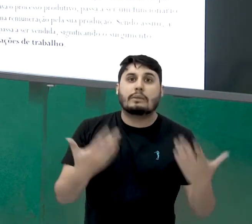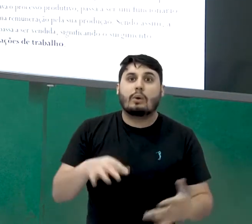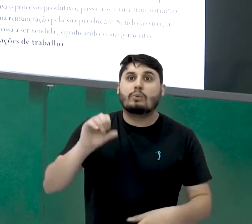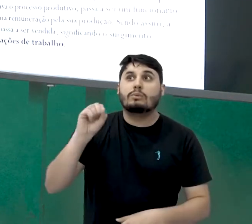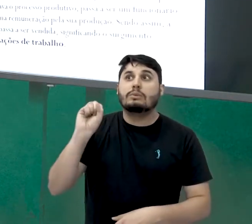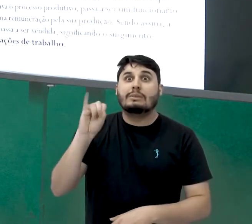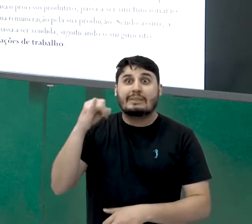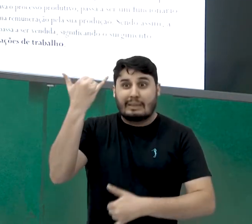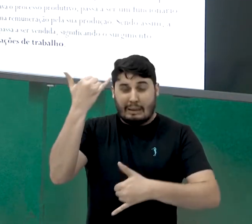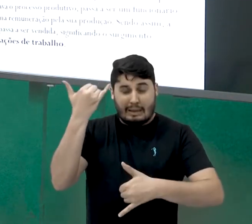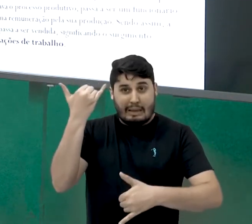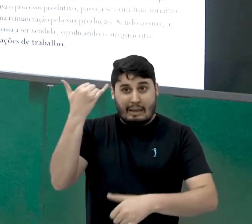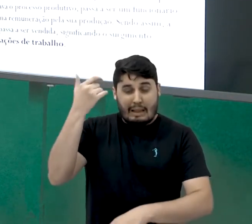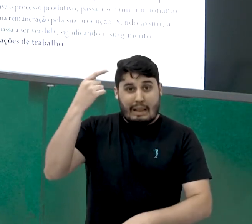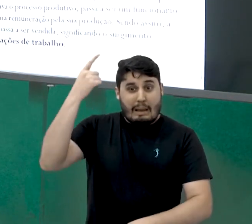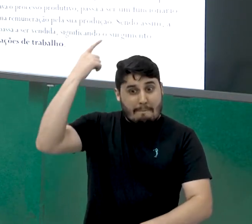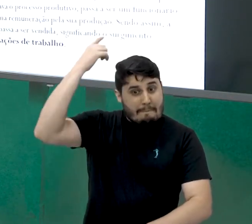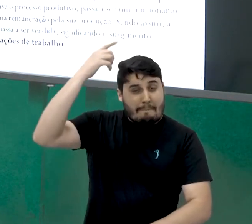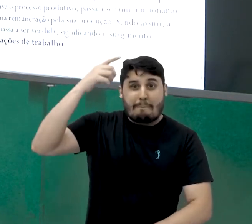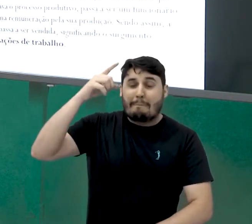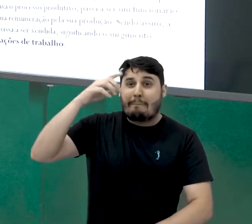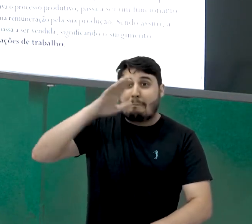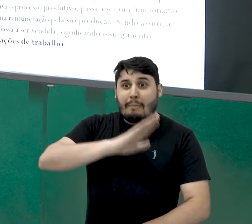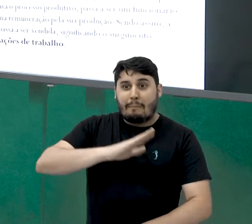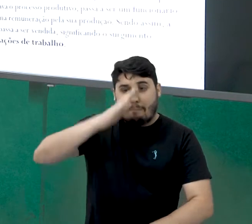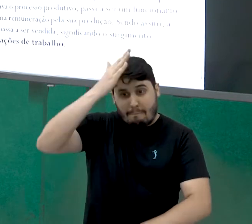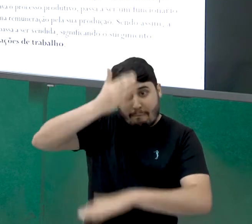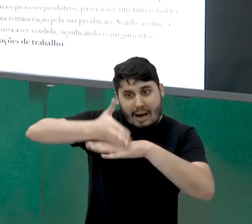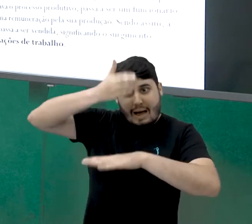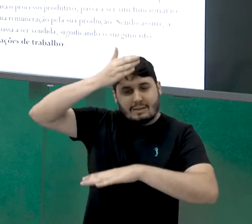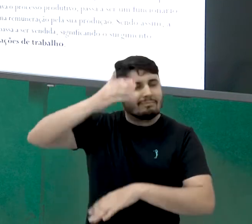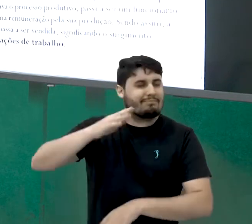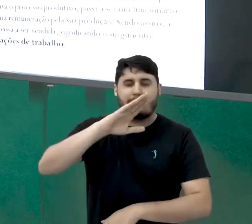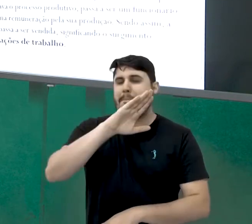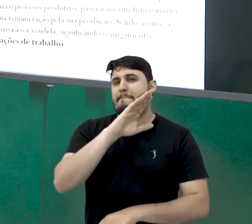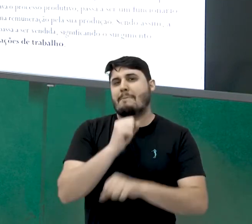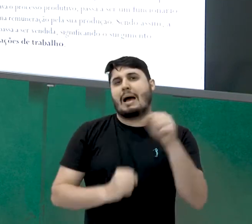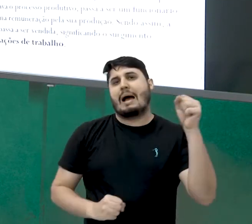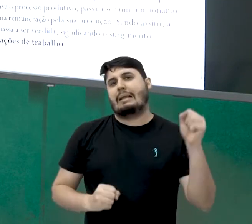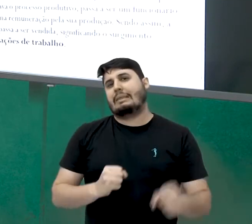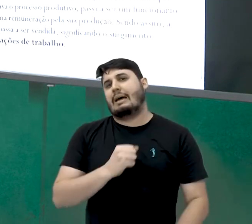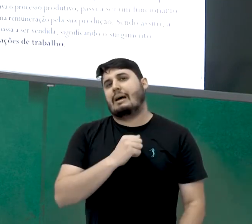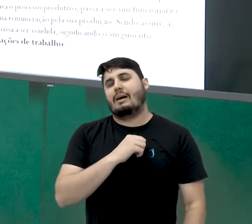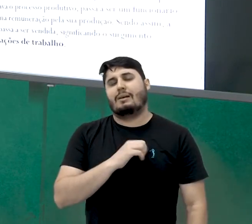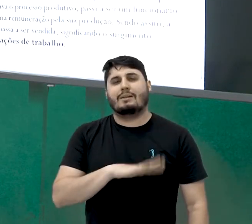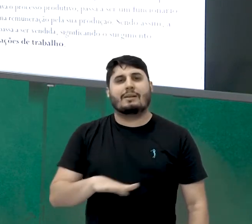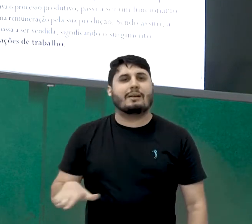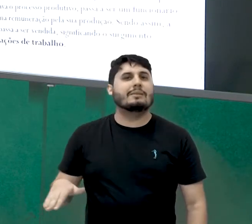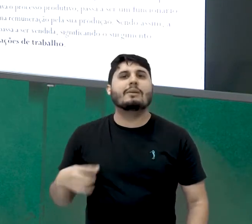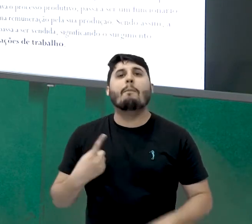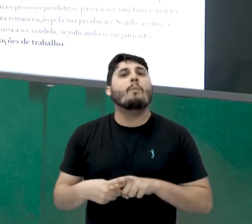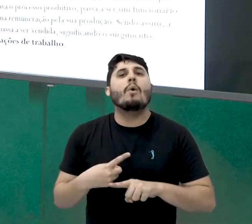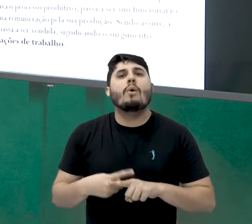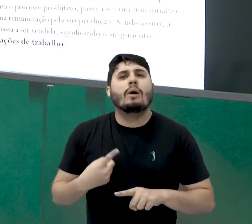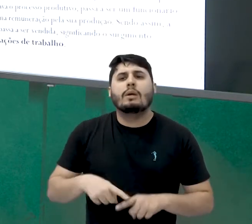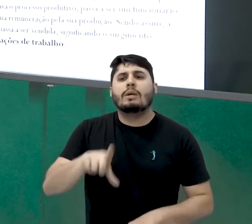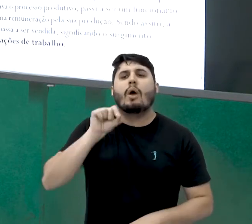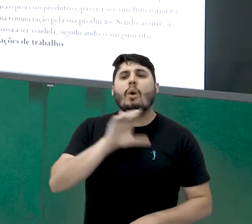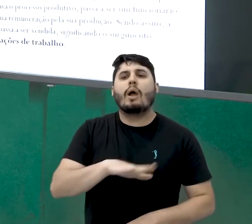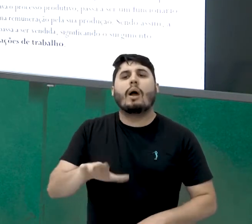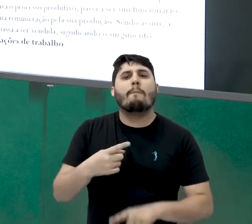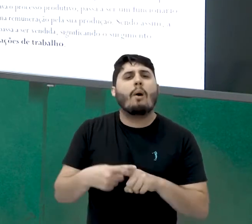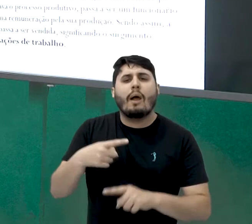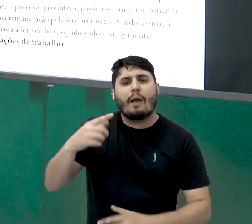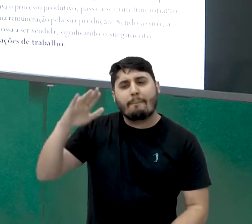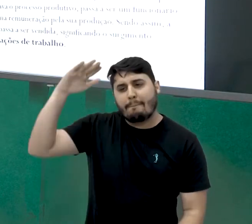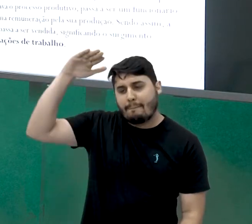na volta batesse, matava a criança na hora. Por que era escolhida a criança? Porque era menorzinha. Passava entre os eixos